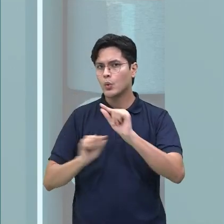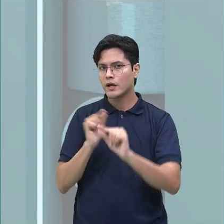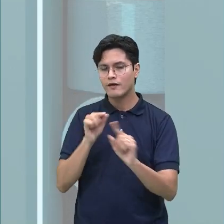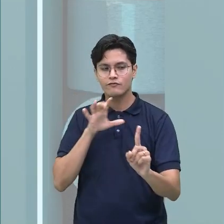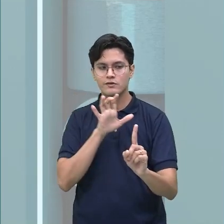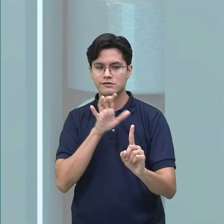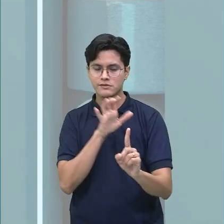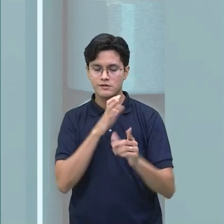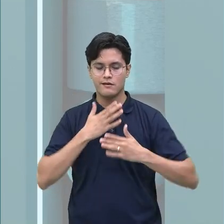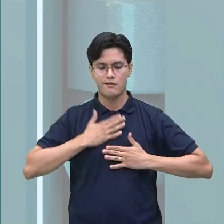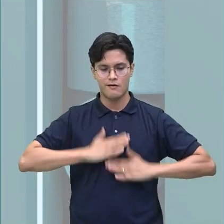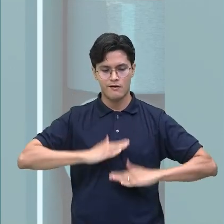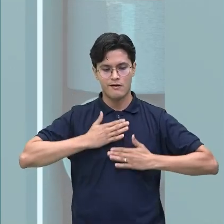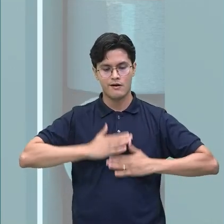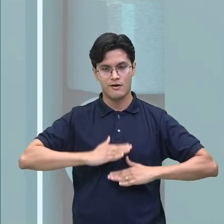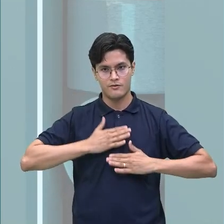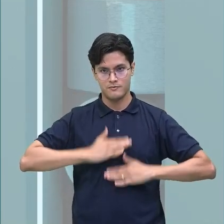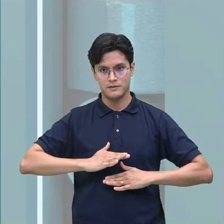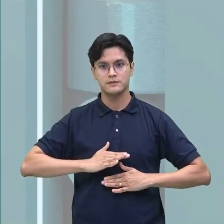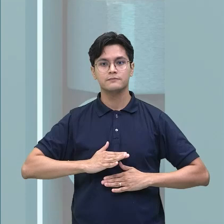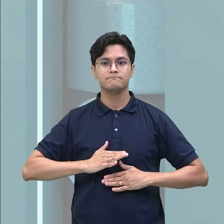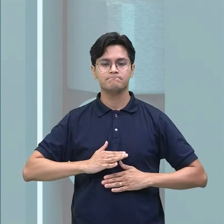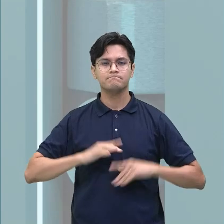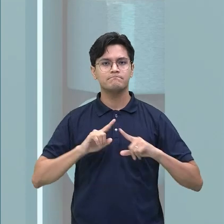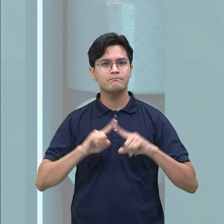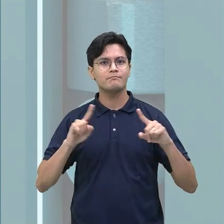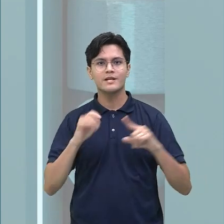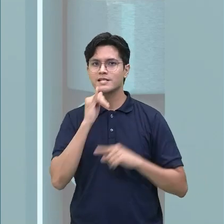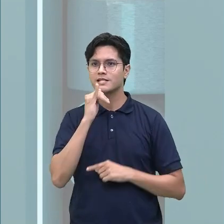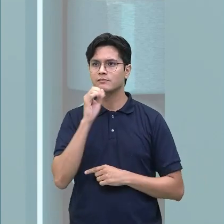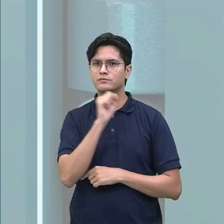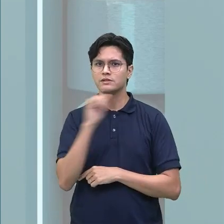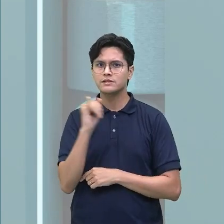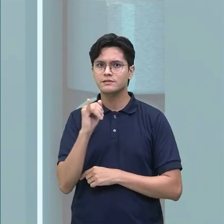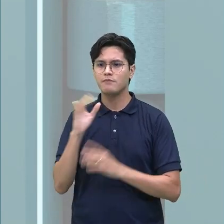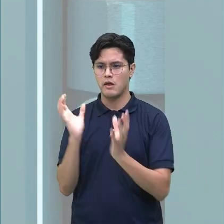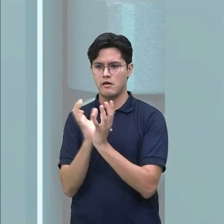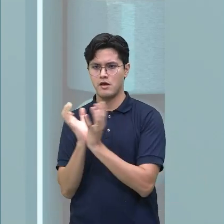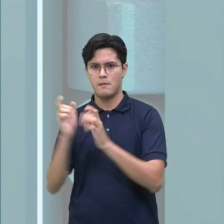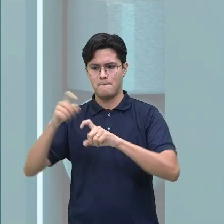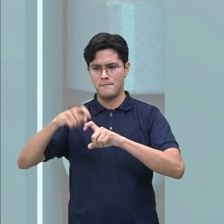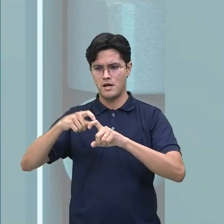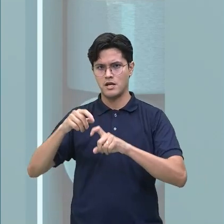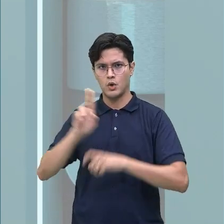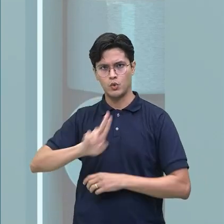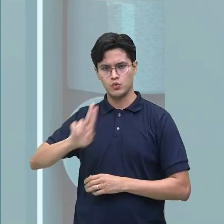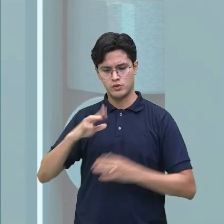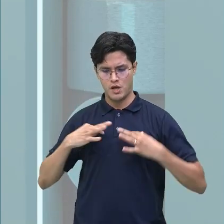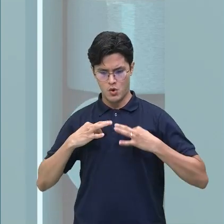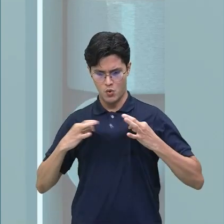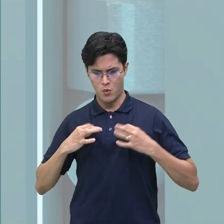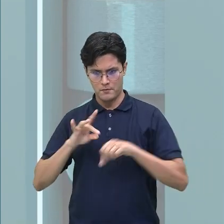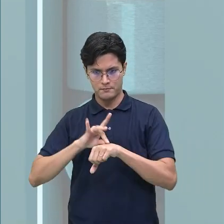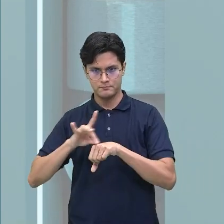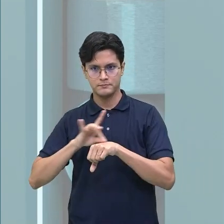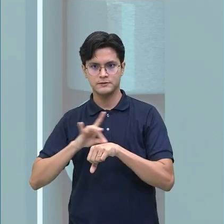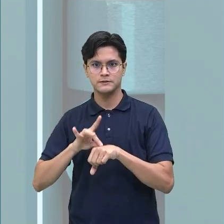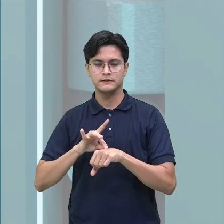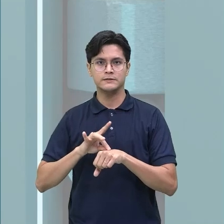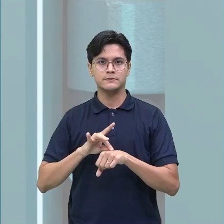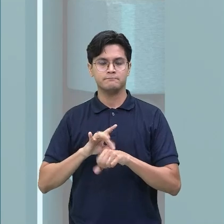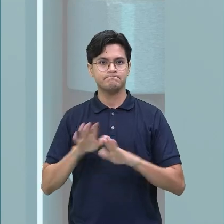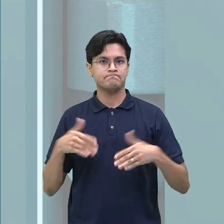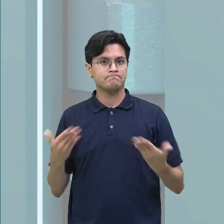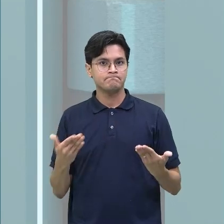Aí você está lá esperando, chega todo mundo de preto para fazer a sua cirurgia. O que você vai pensar?